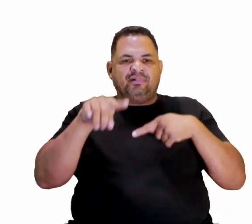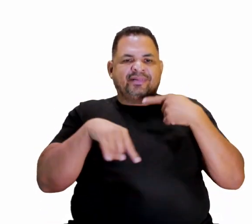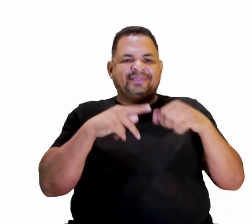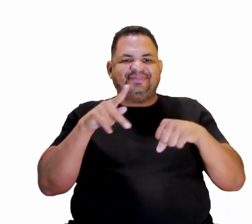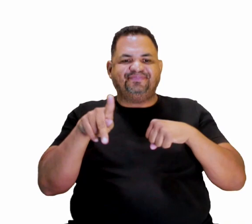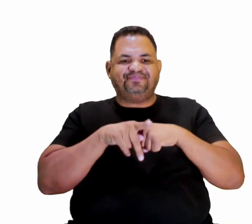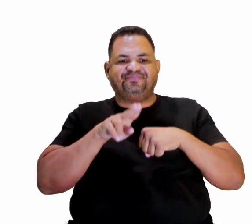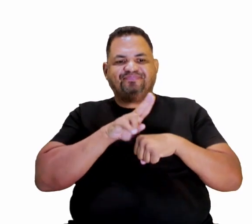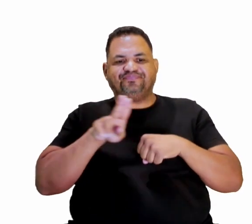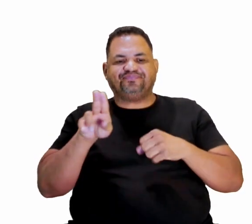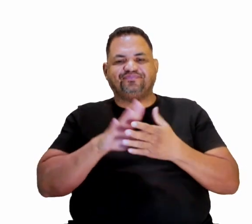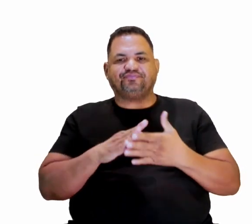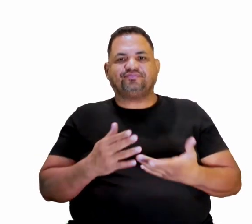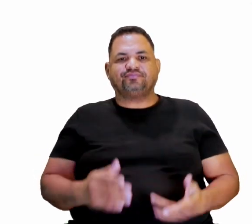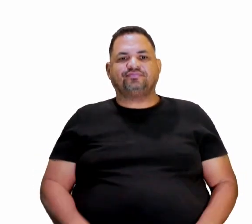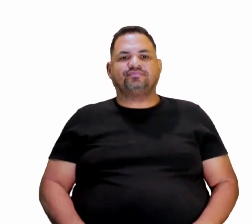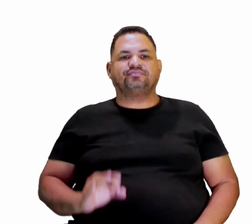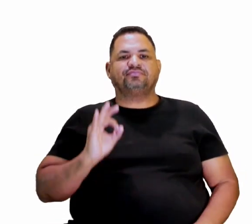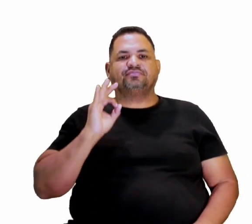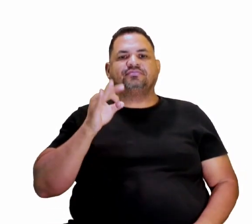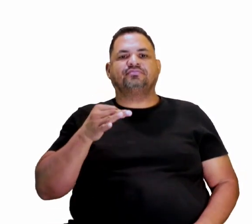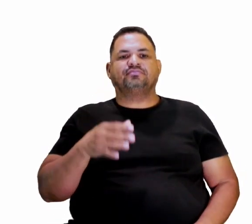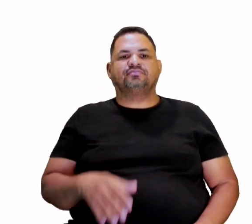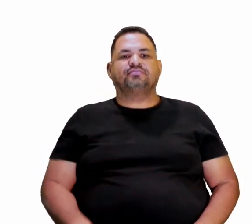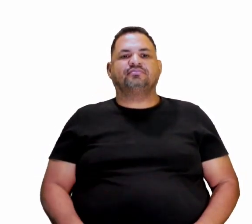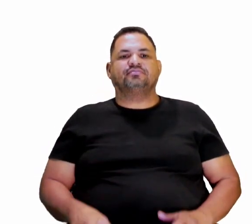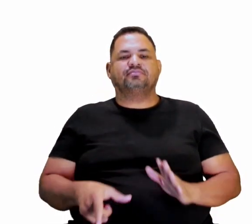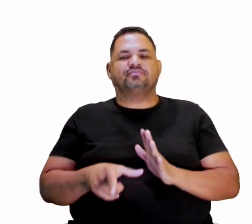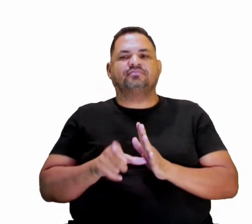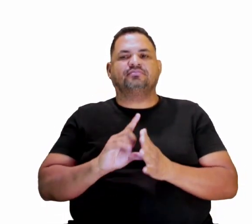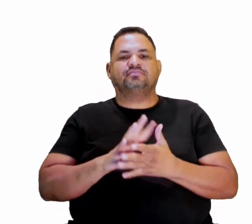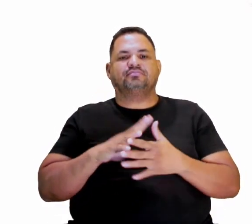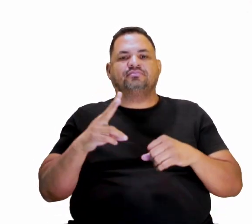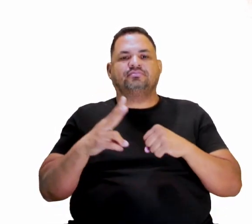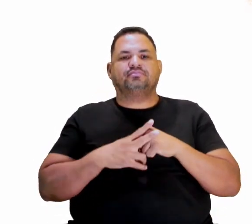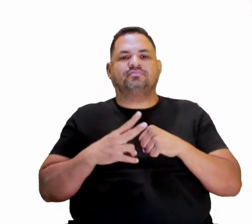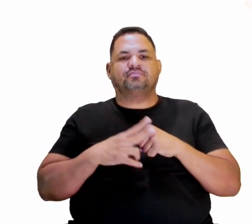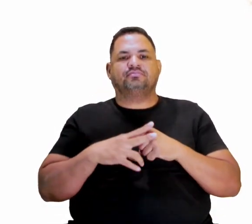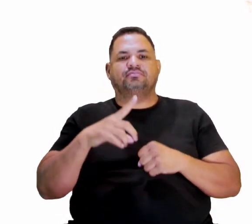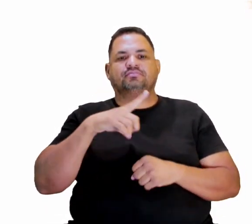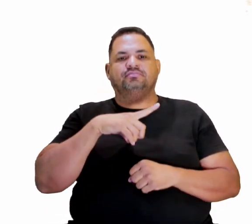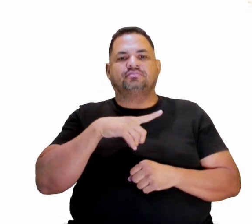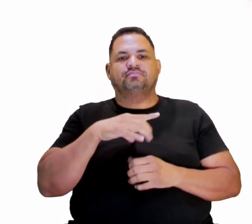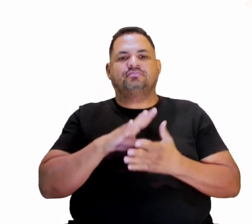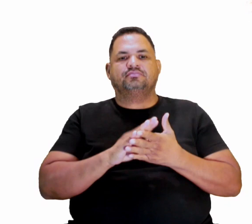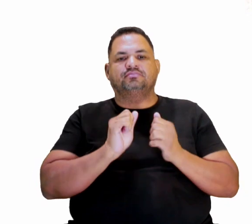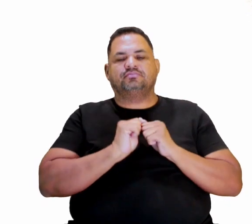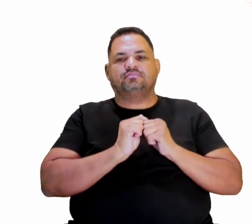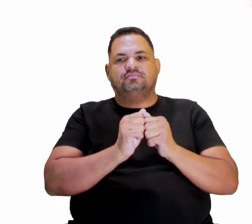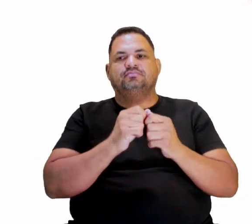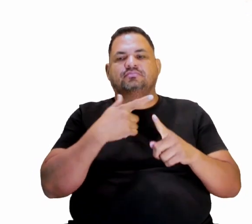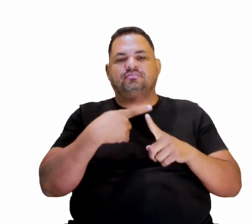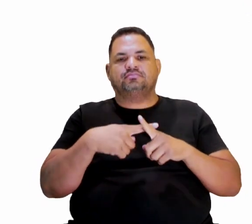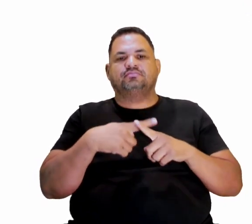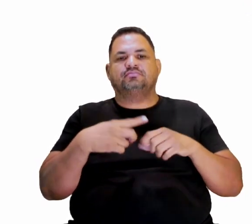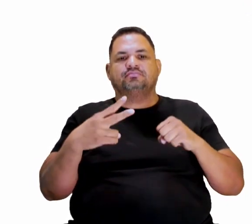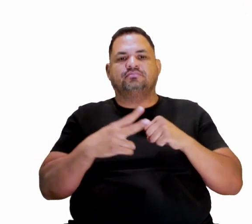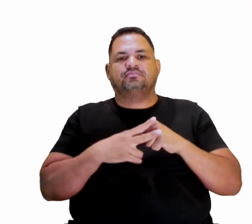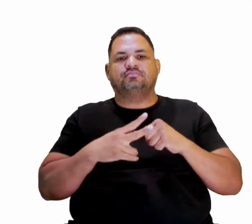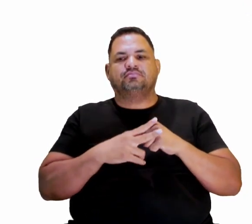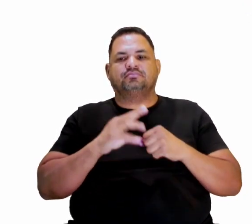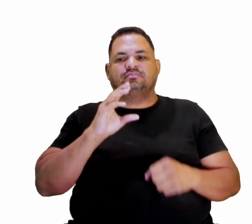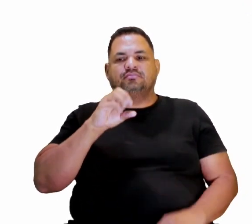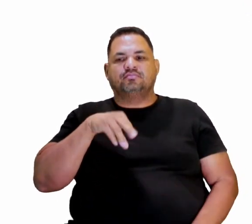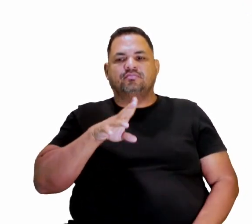não, depois do meu pronome pessoal, certo? E antes do verbo, que tem um outro verbo para acompanhar ele. Porque o verbo